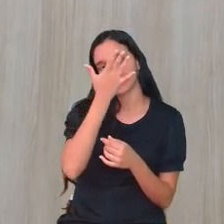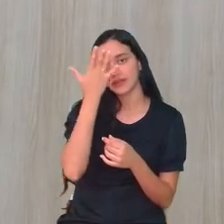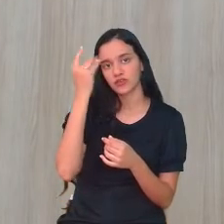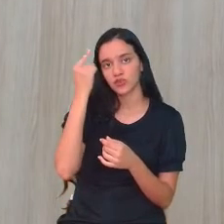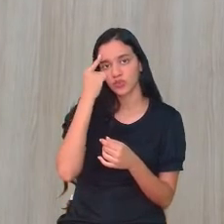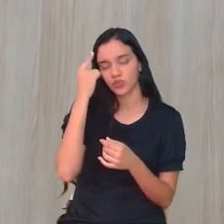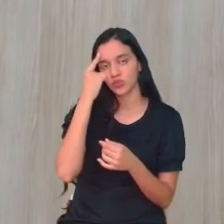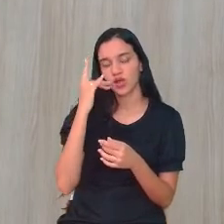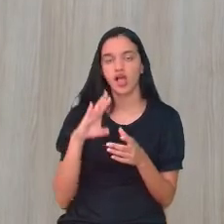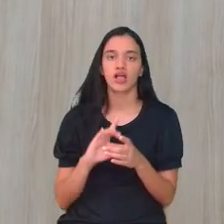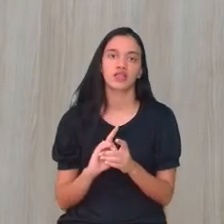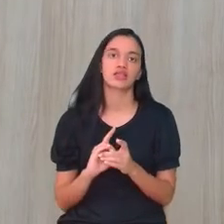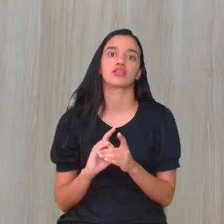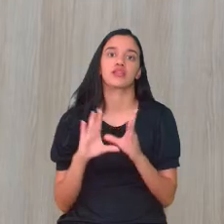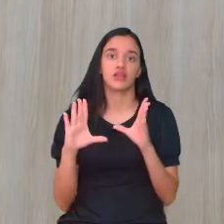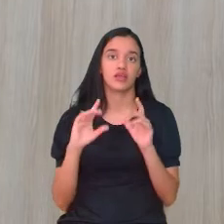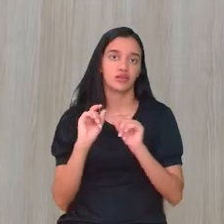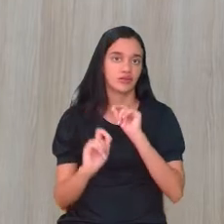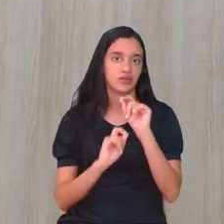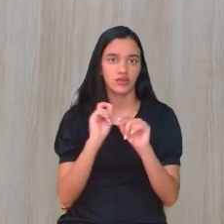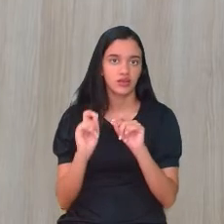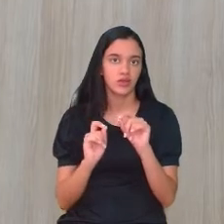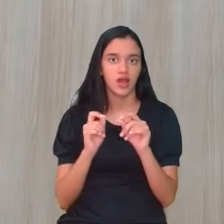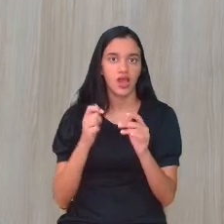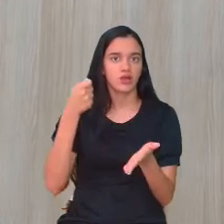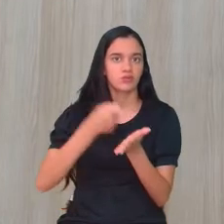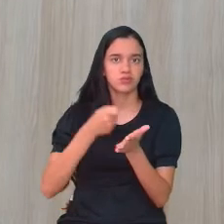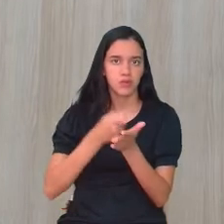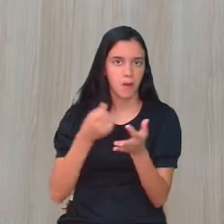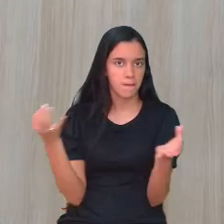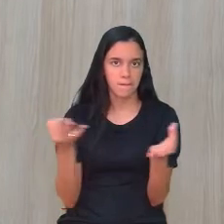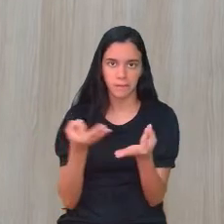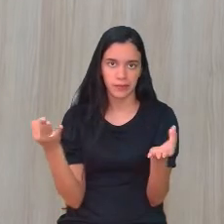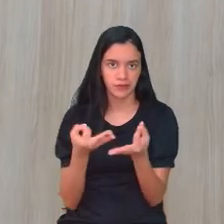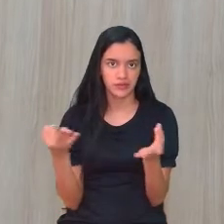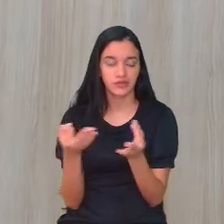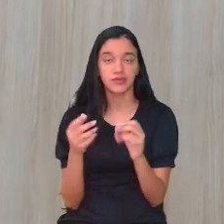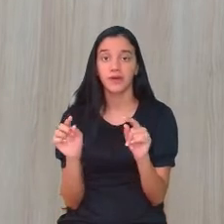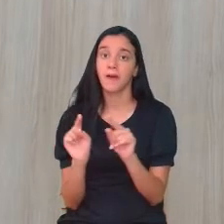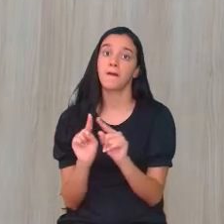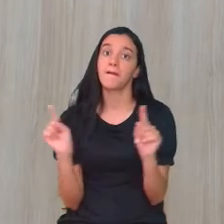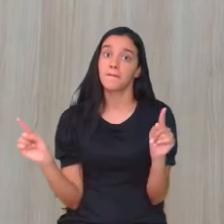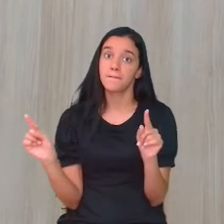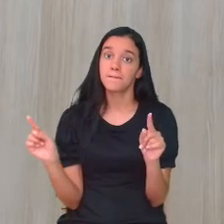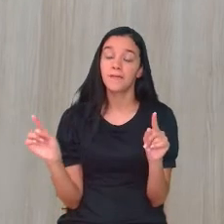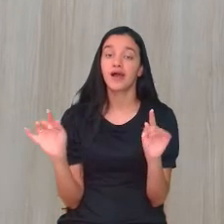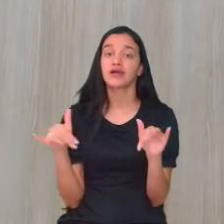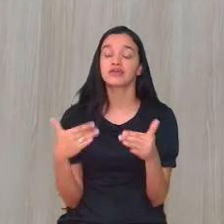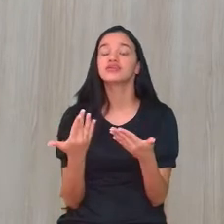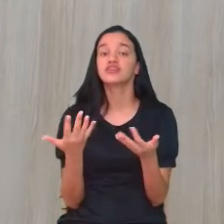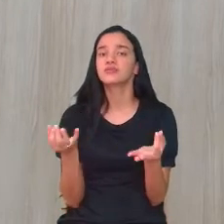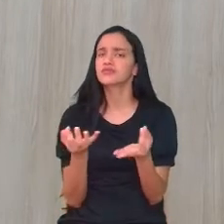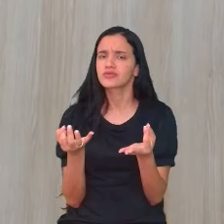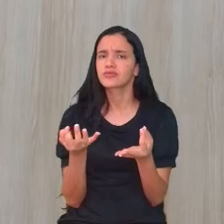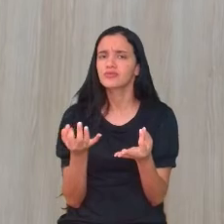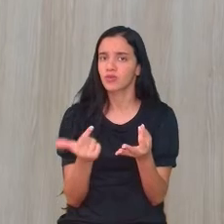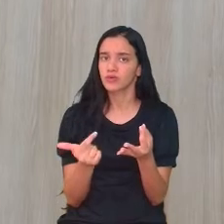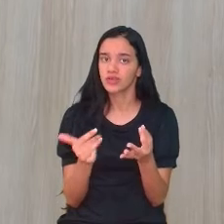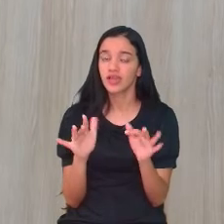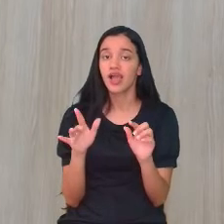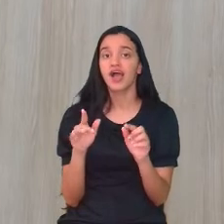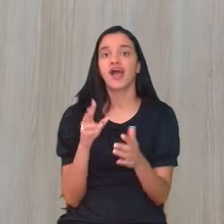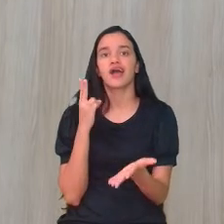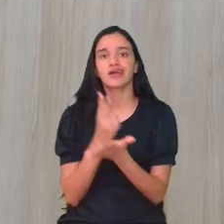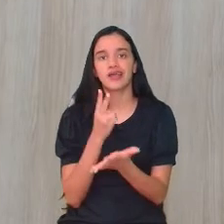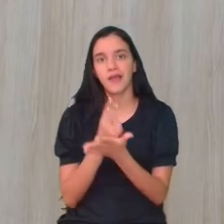a democracia, ela não é um regime perfeito, mas mesmo na sua imperfeição, ela ainda